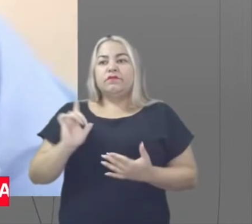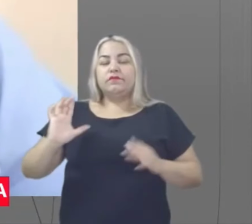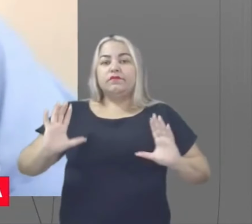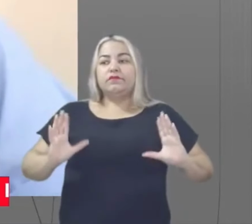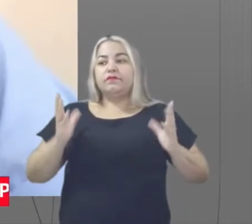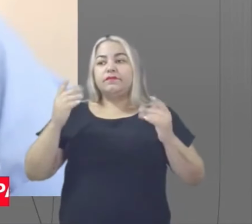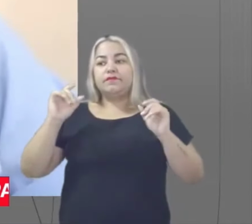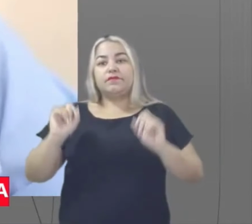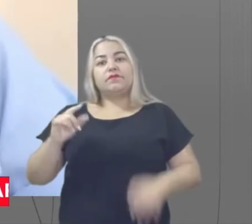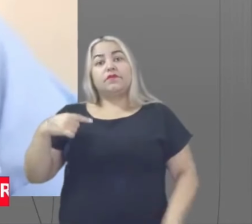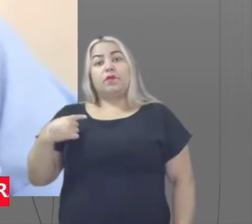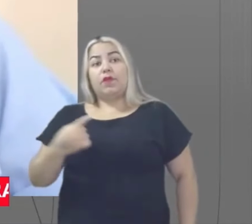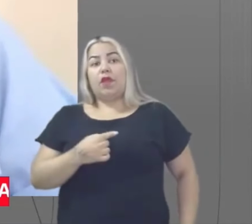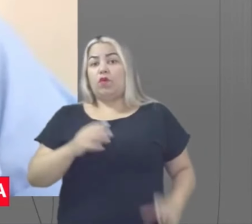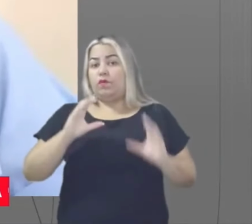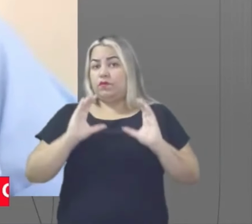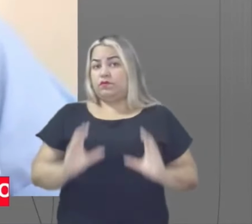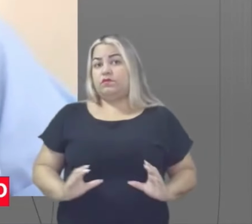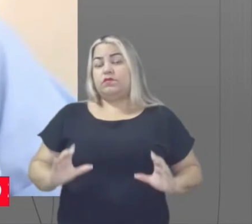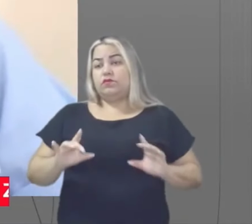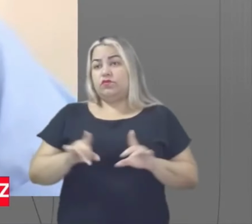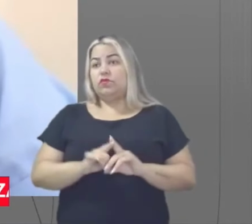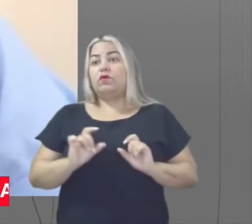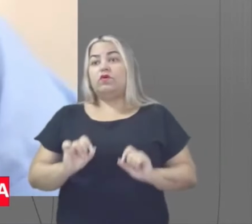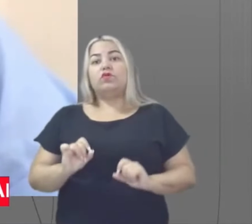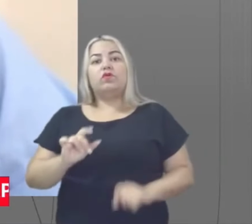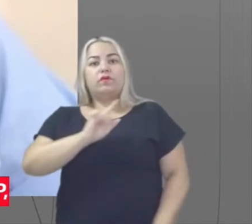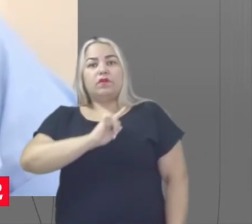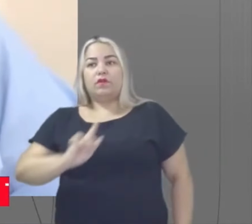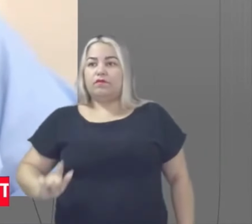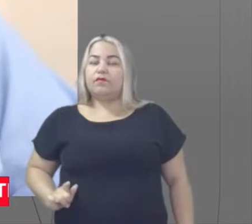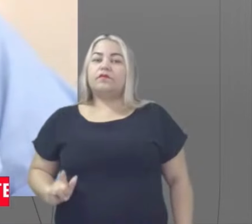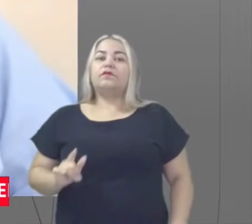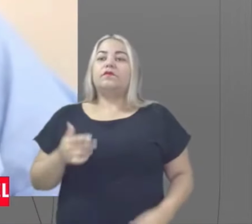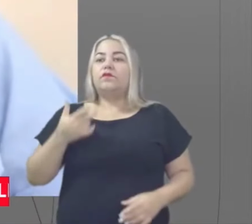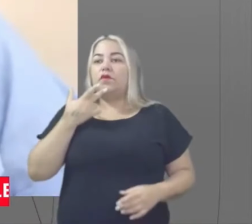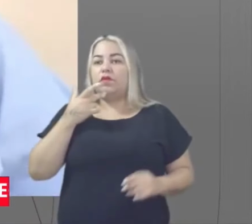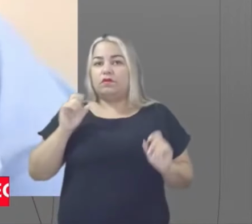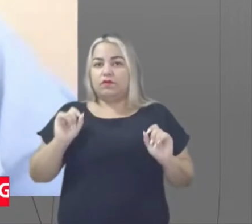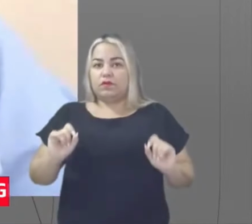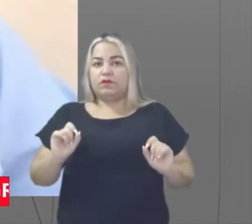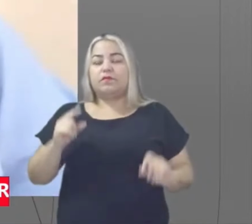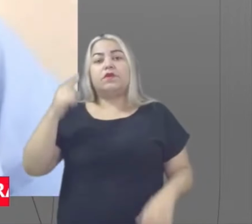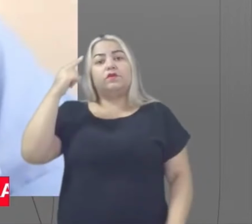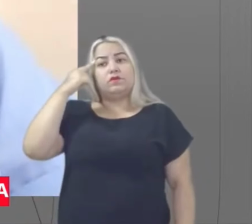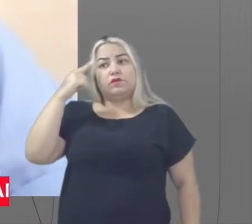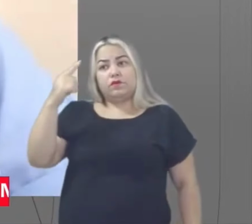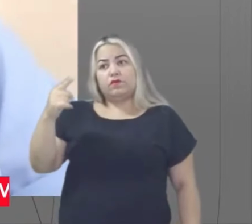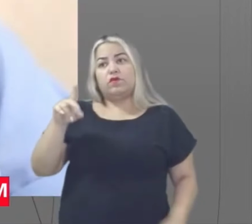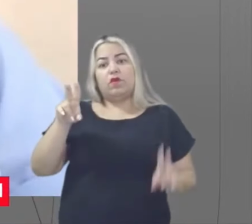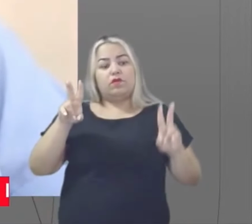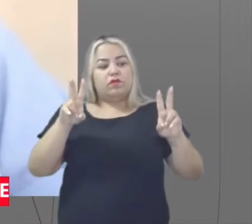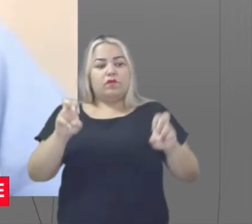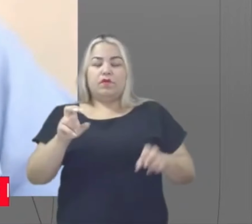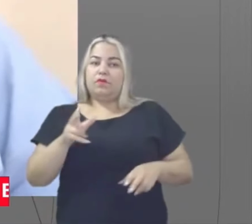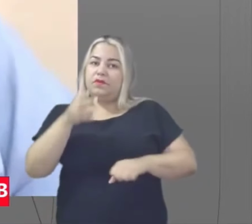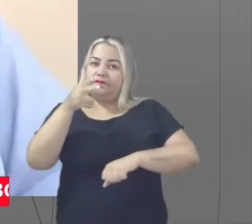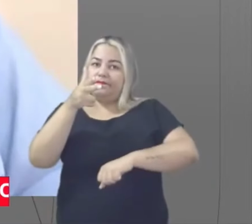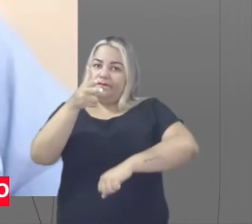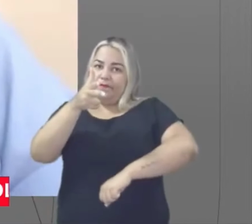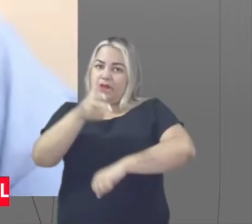comemora, né, a postura do governador de admitir e que pensou equivocadamente sobre as câmaras